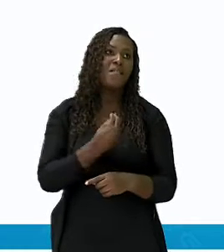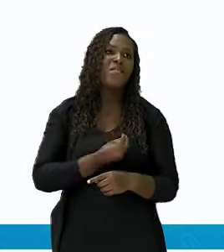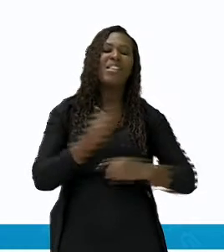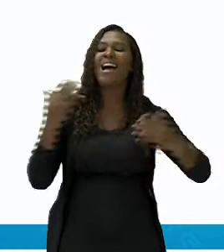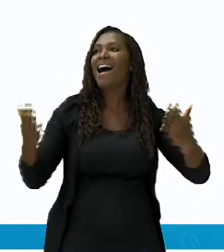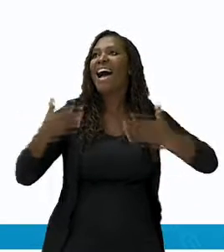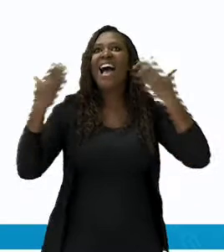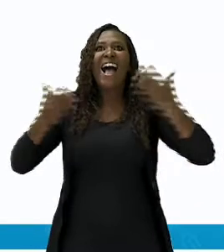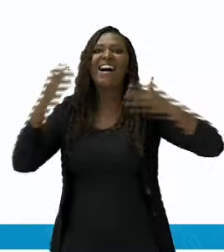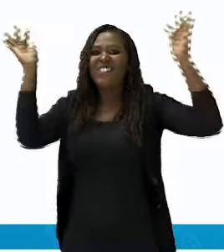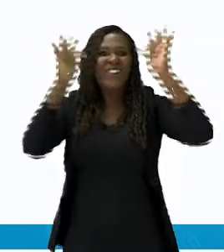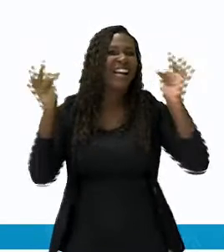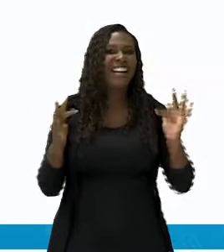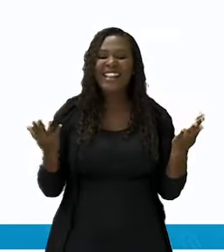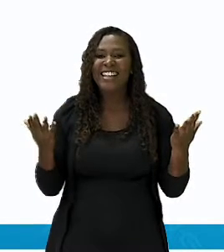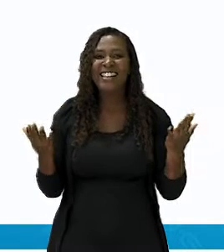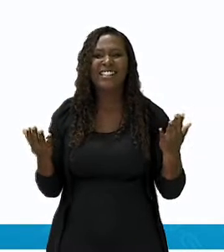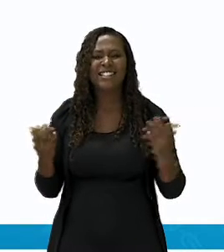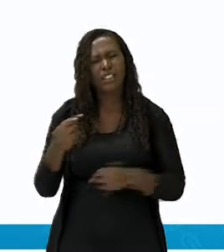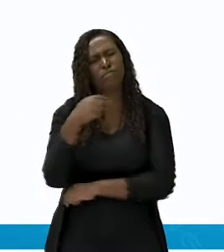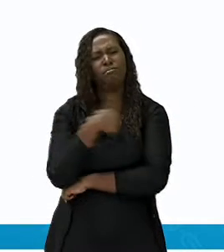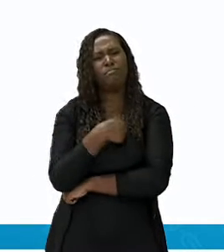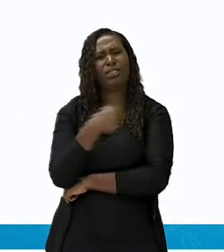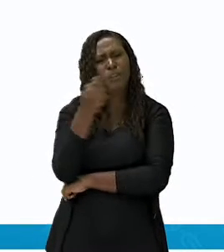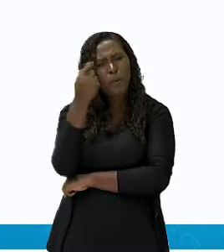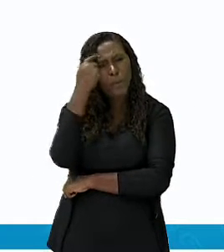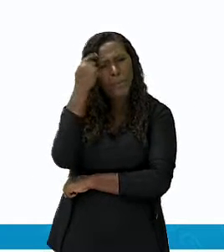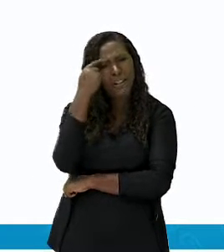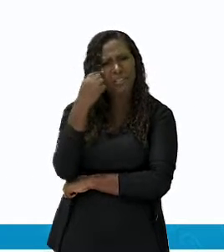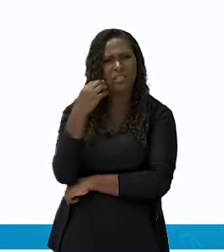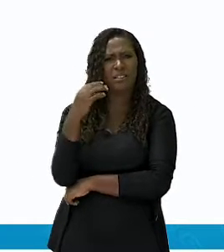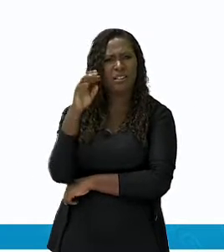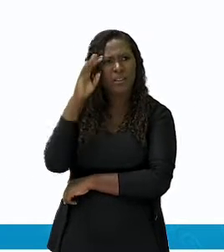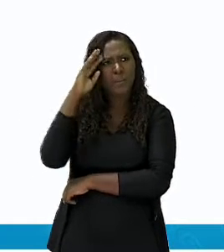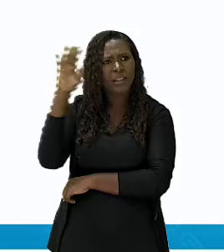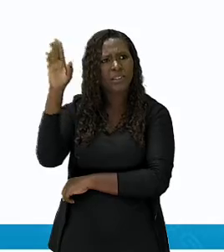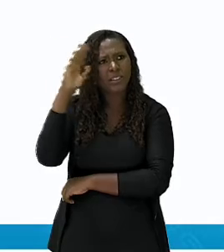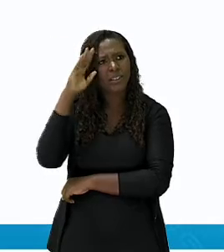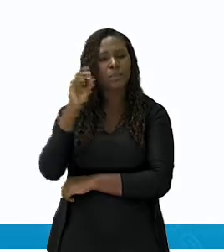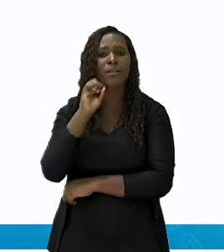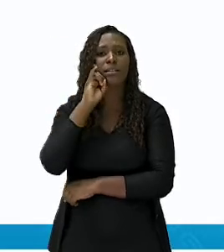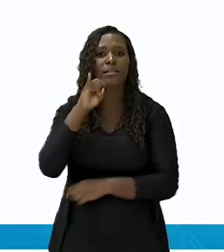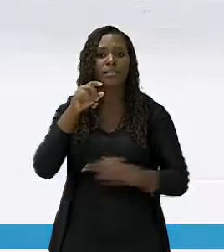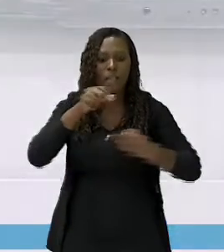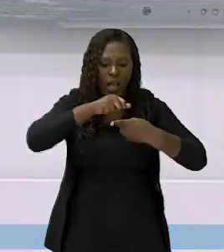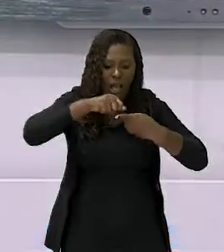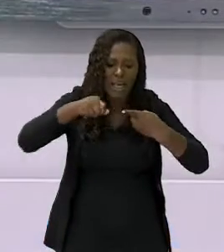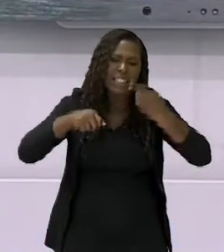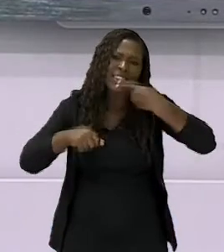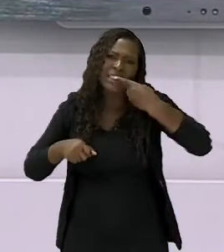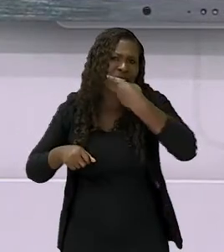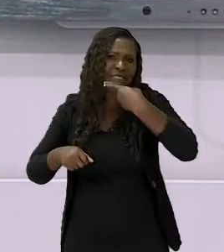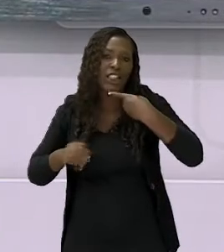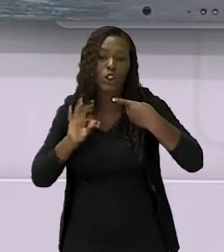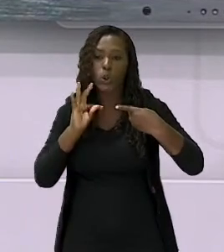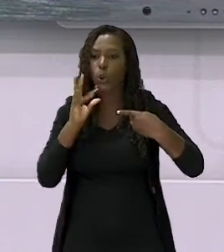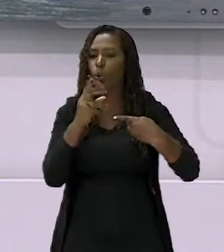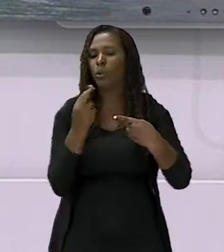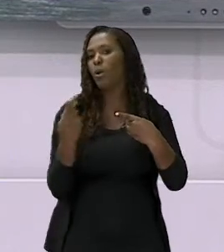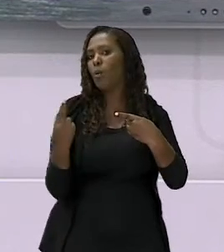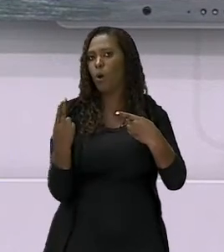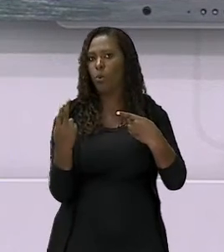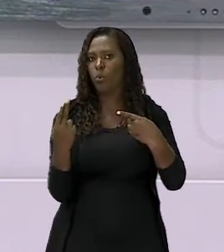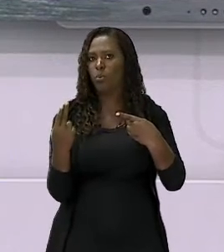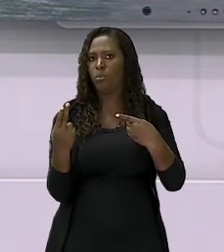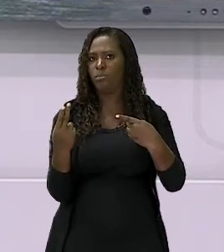Imagina só, eu estou falando aqui das cores, imagina a escova de dentes se todas fossem da mesma cor. Imagina a